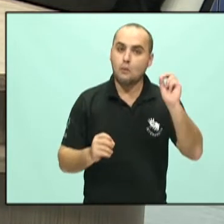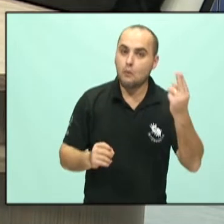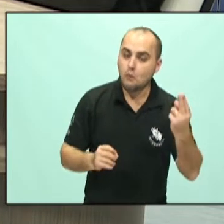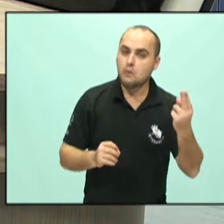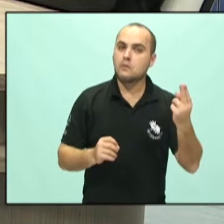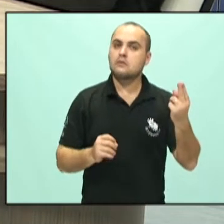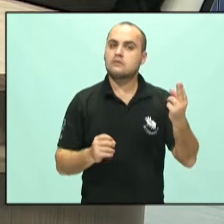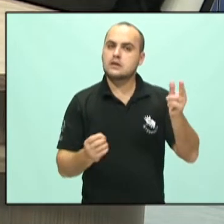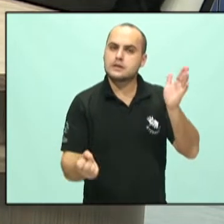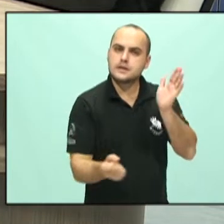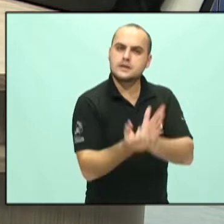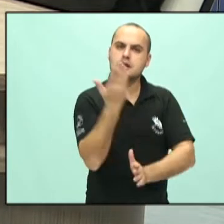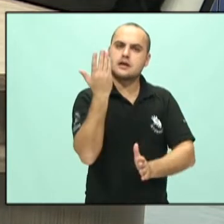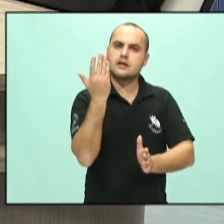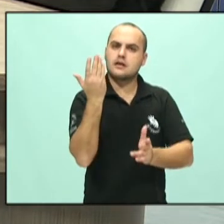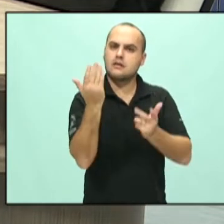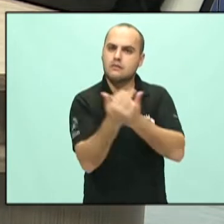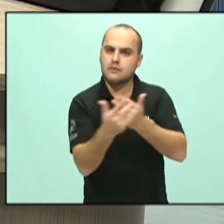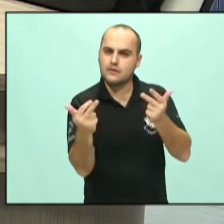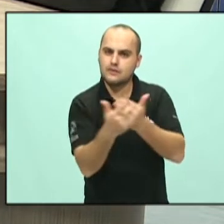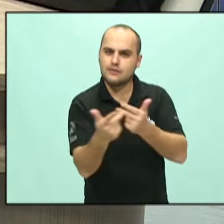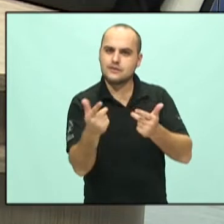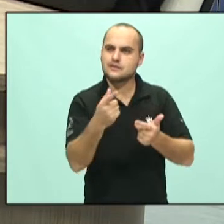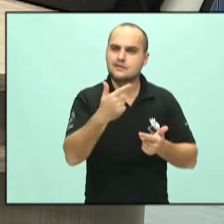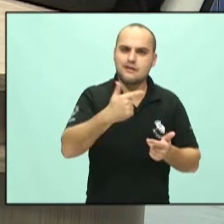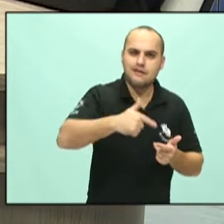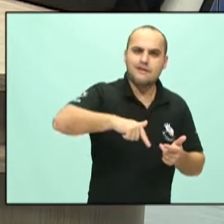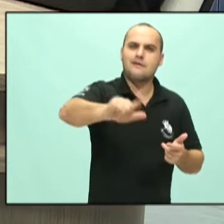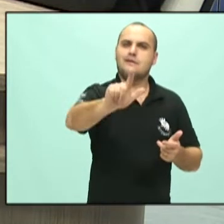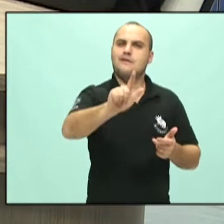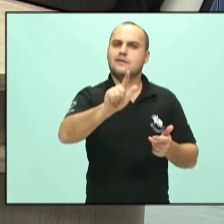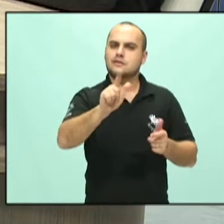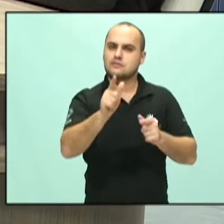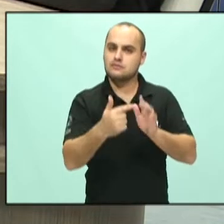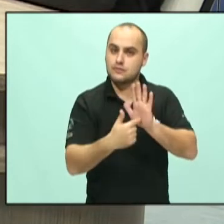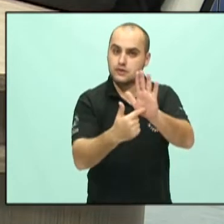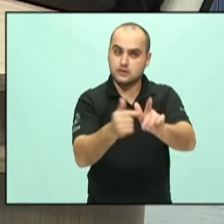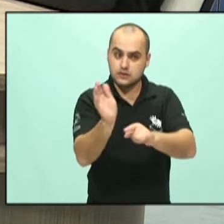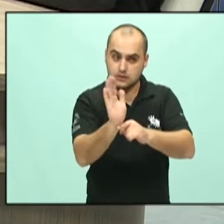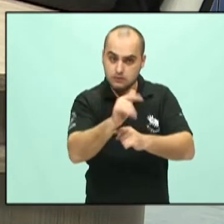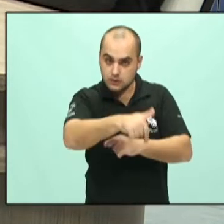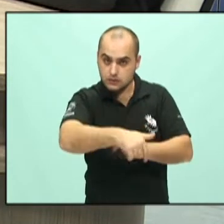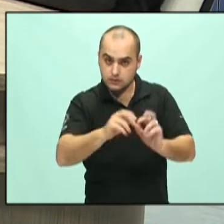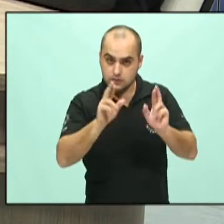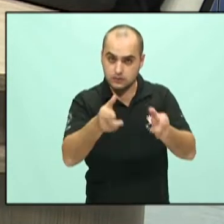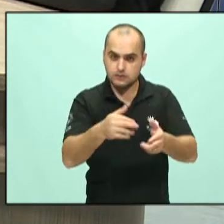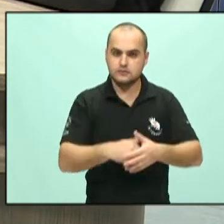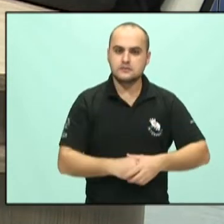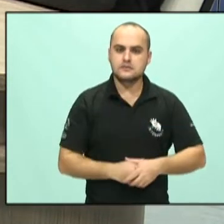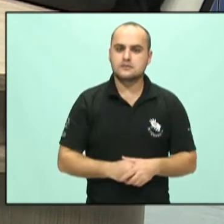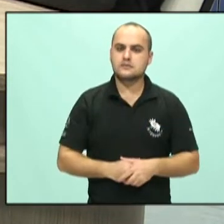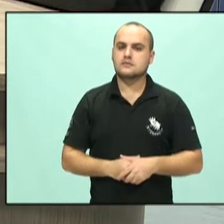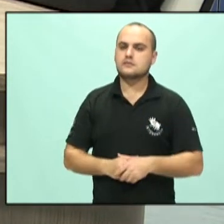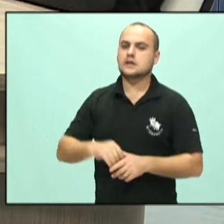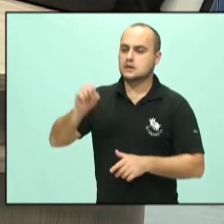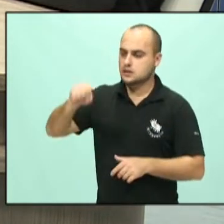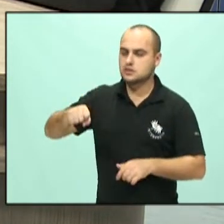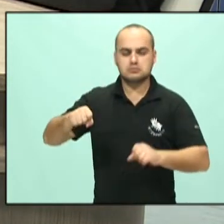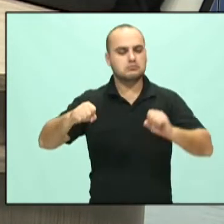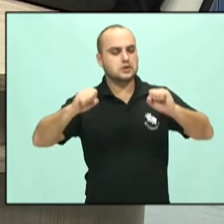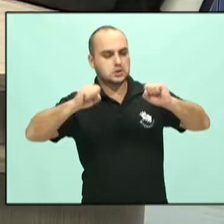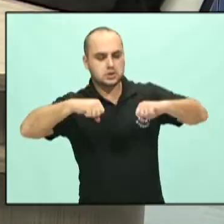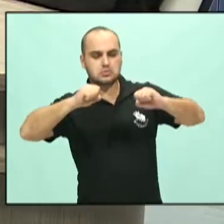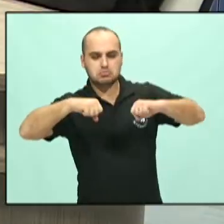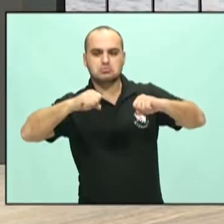promover futuramente outros eventos, outras mostras de cinema aqui na região? Sim, com certeza, né? Com certeza. Até porque a